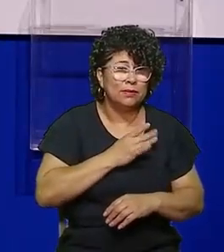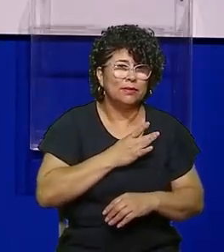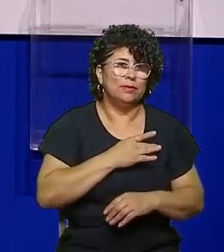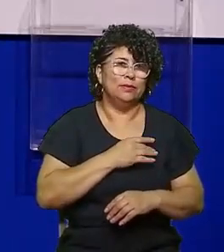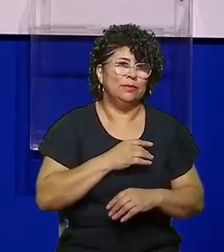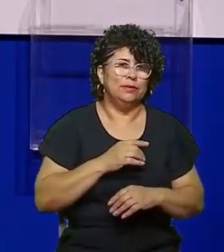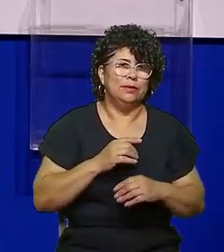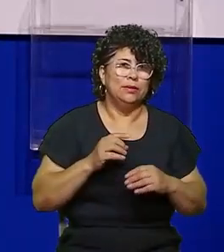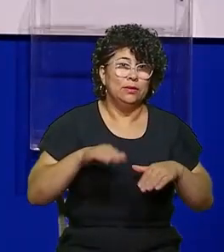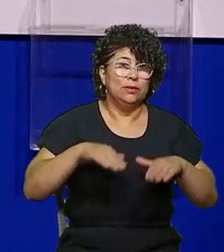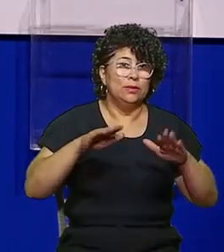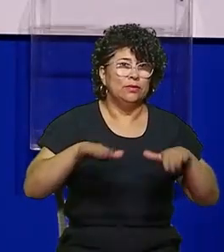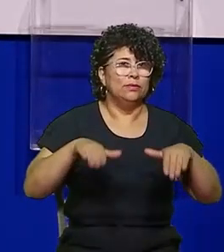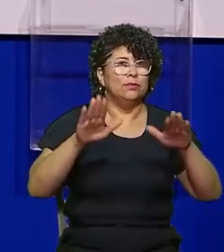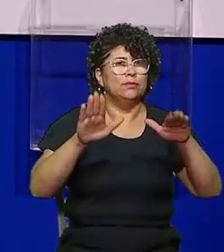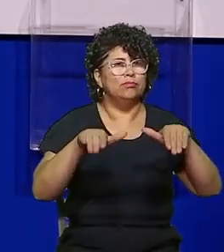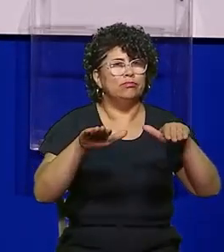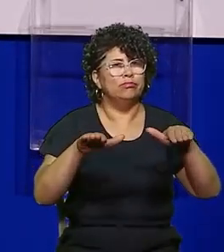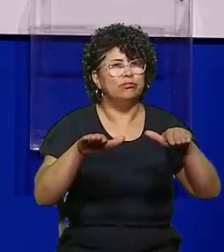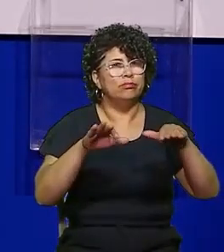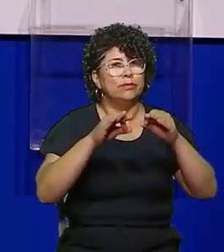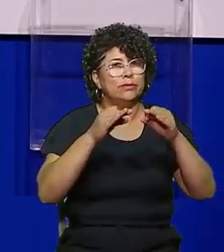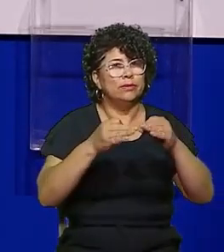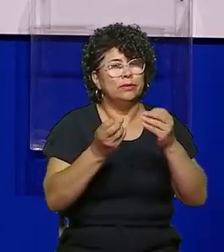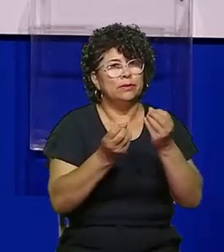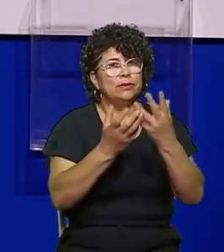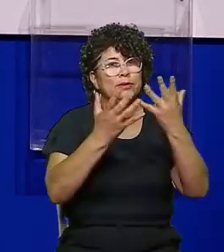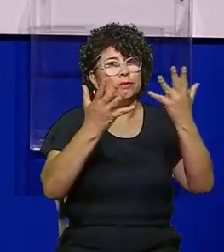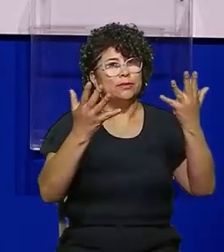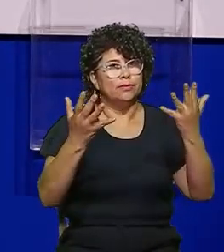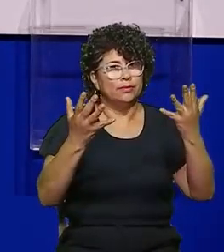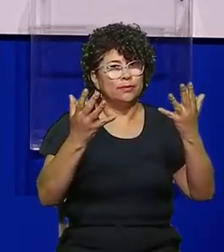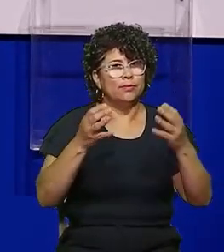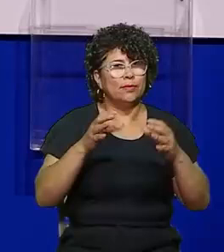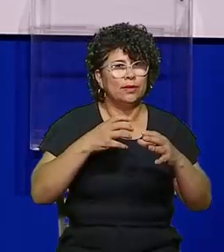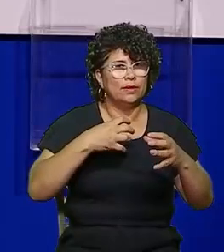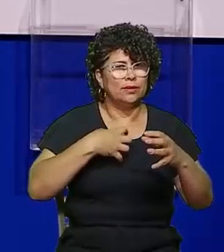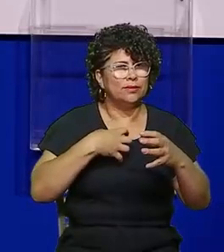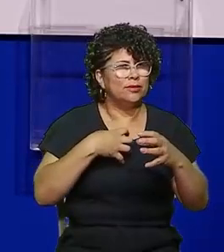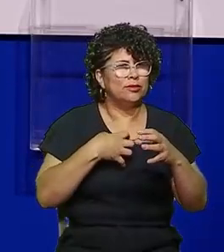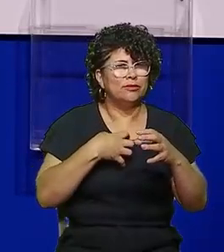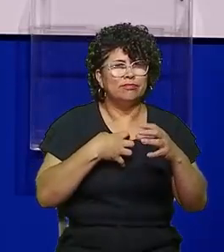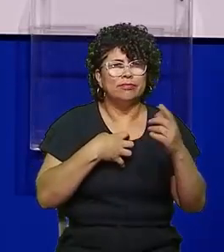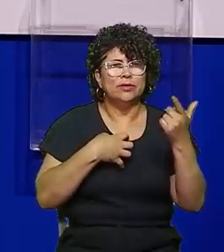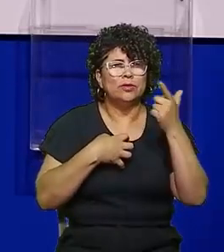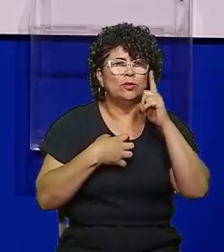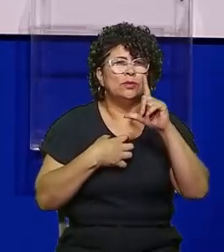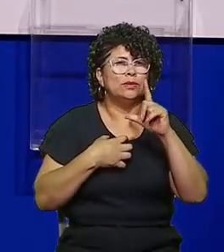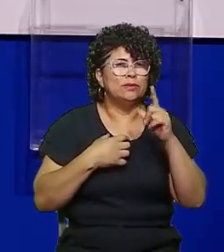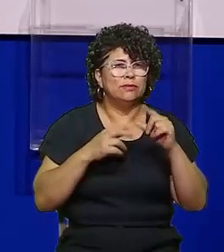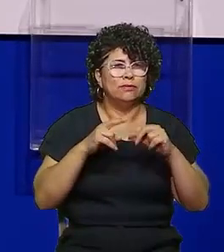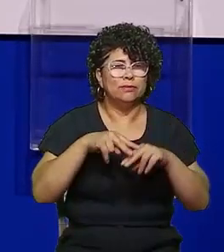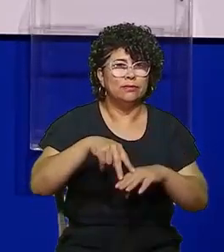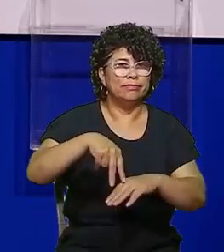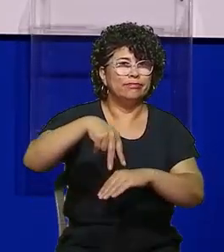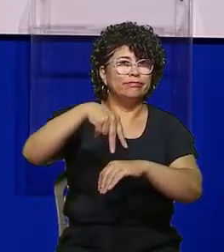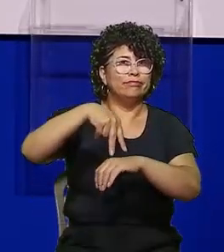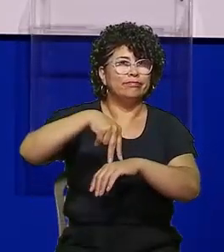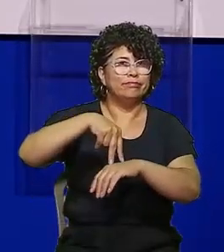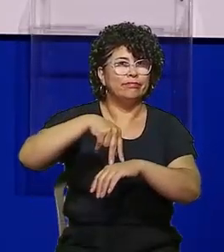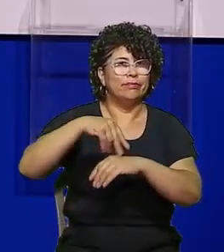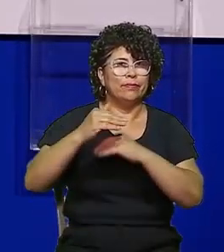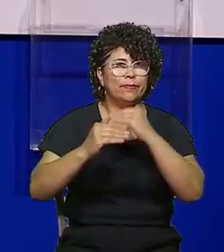asas de prudência, com resplendores covardes, atingiremos o cimo de nossa cauta